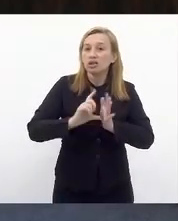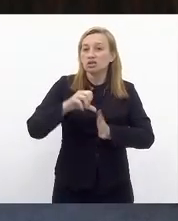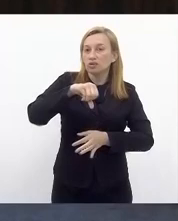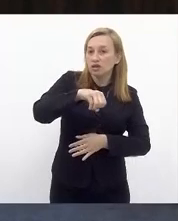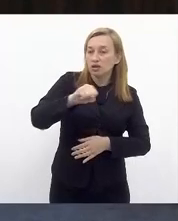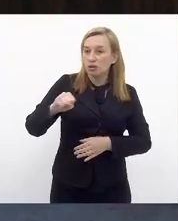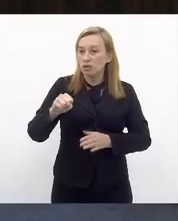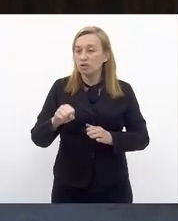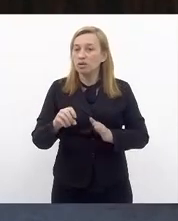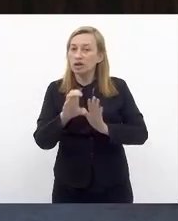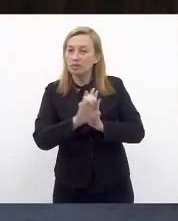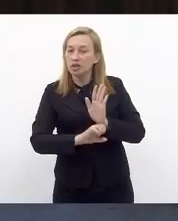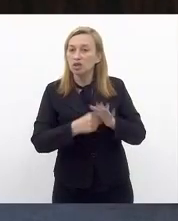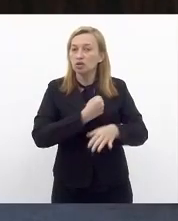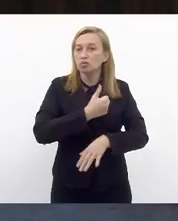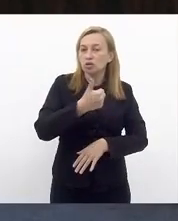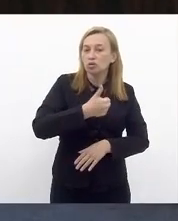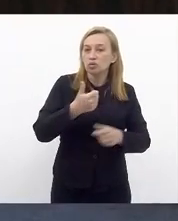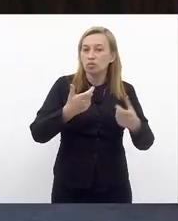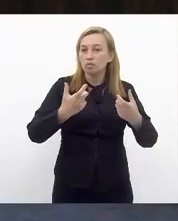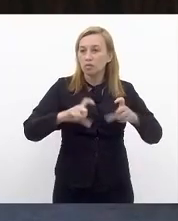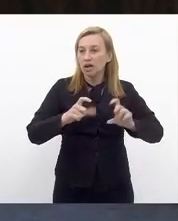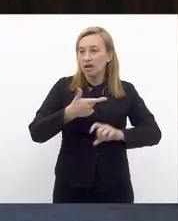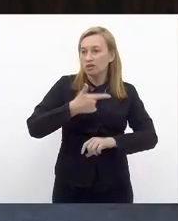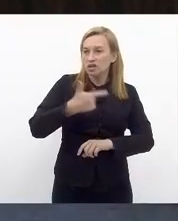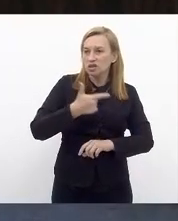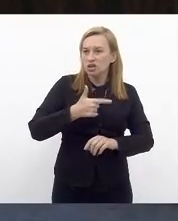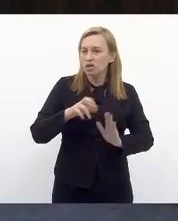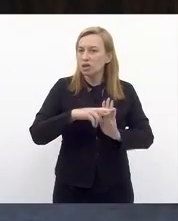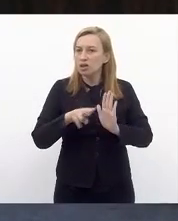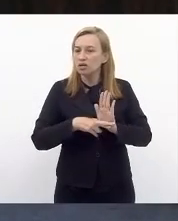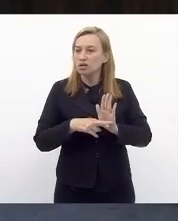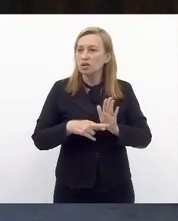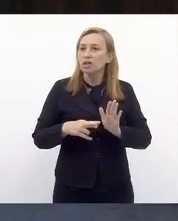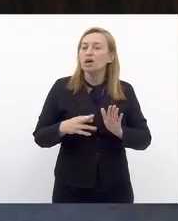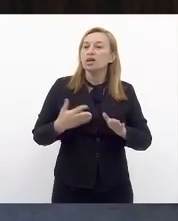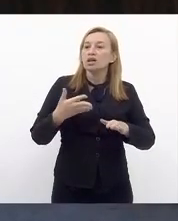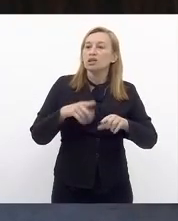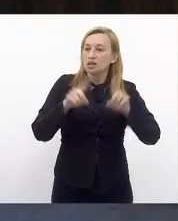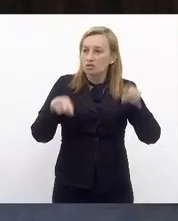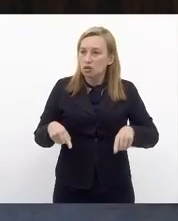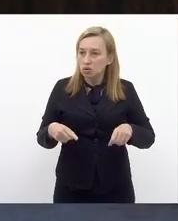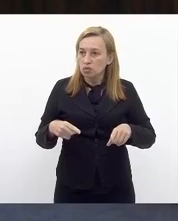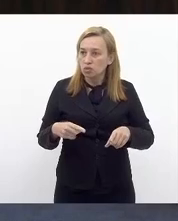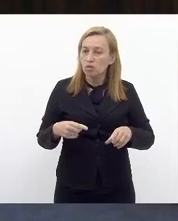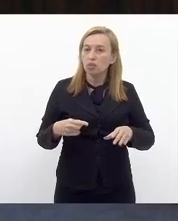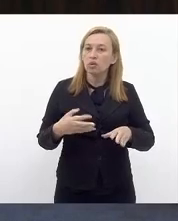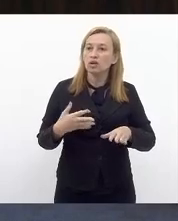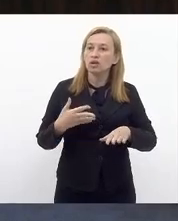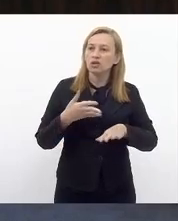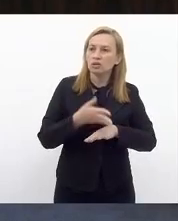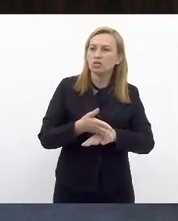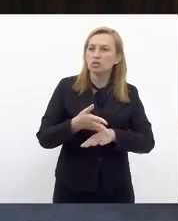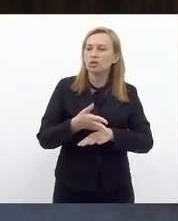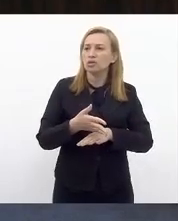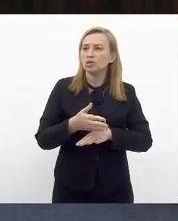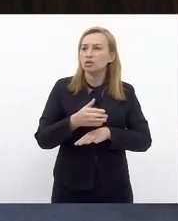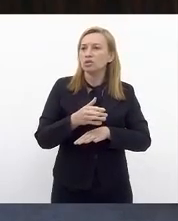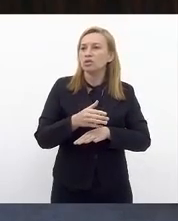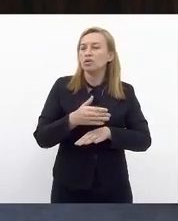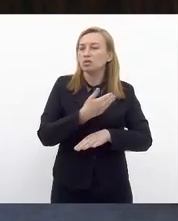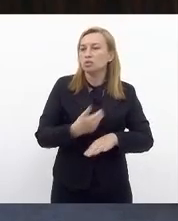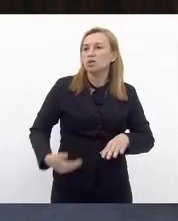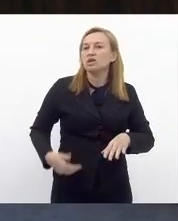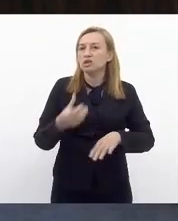meu número um previno parágrafo segundo uma regra o servidor efetivo do Estado do Rio de Janeiro que têm ingressado no serviço público até